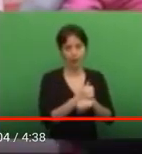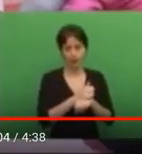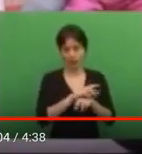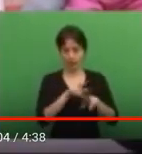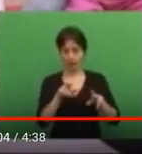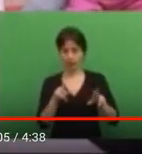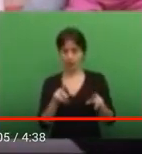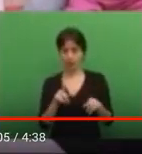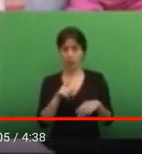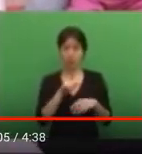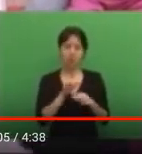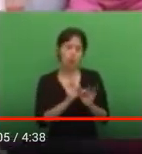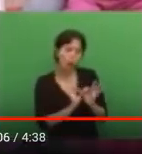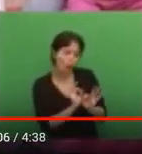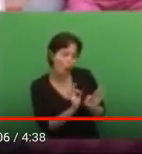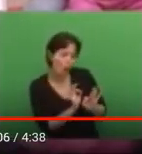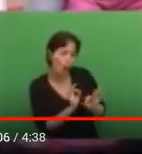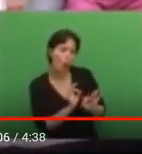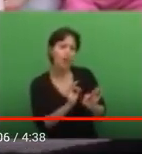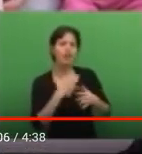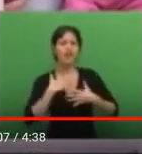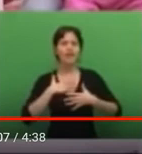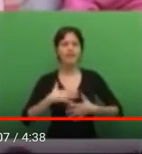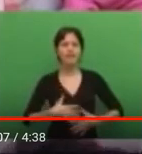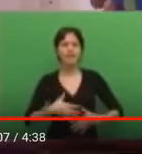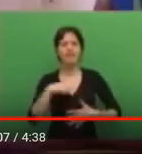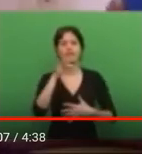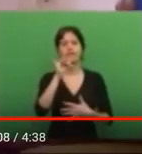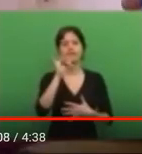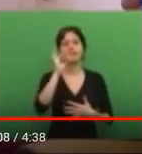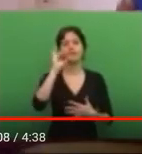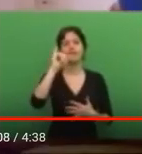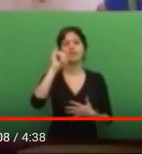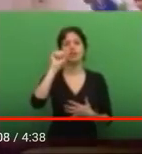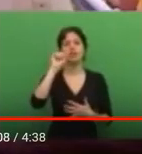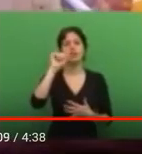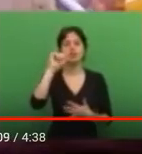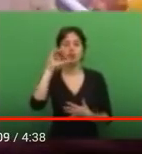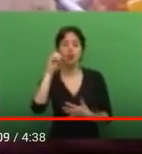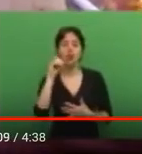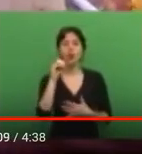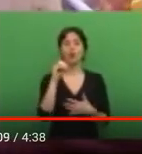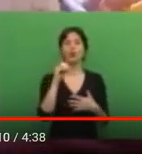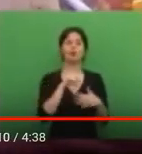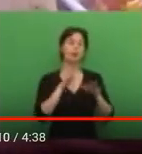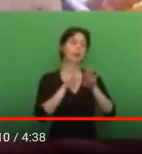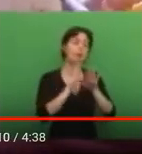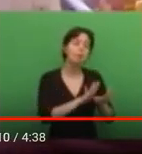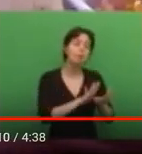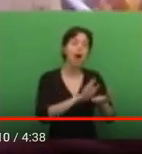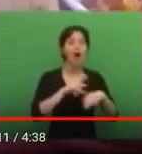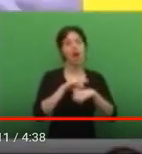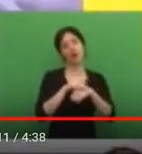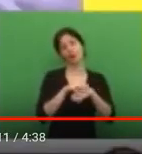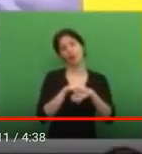manutenção aplicada apenas para corrigir alguns problemas físicos e para não deixar a doença avançar, já que,